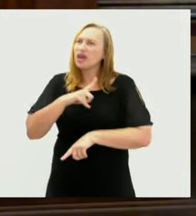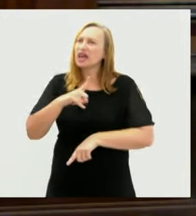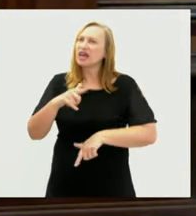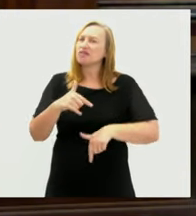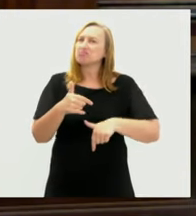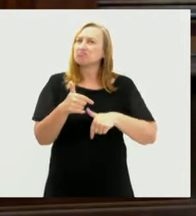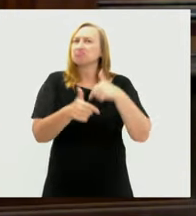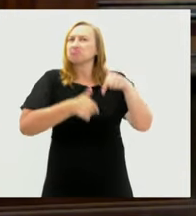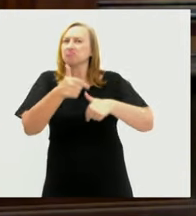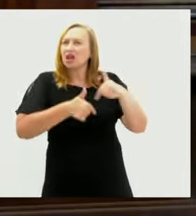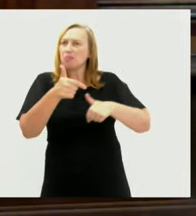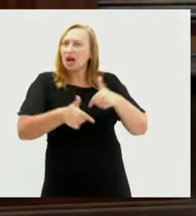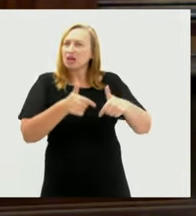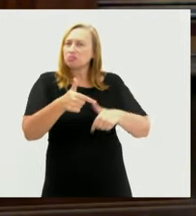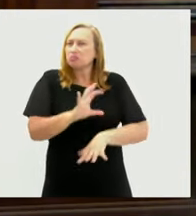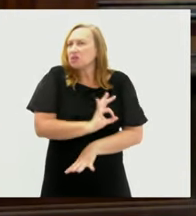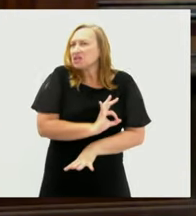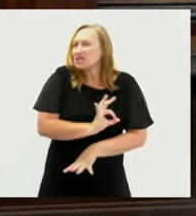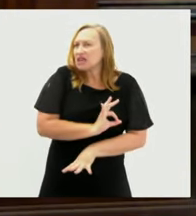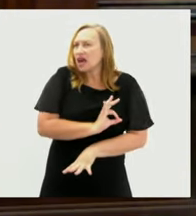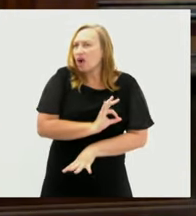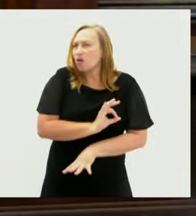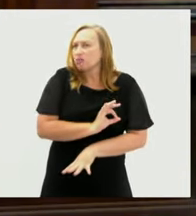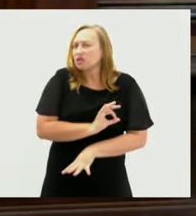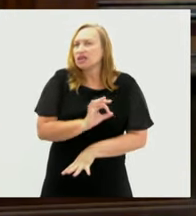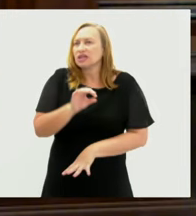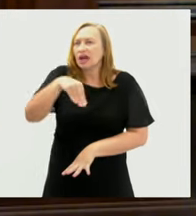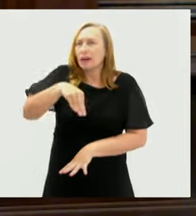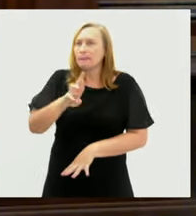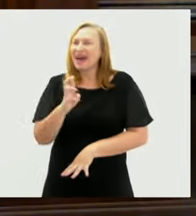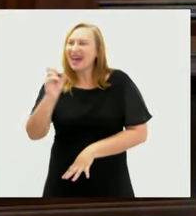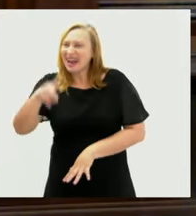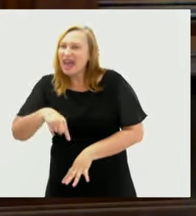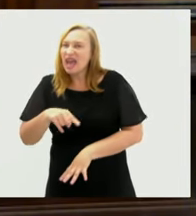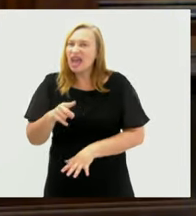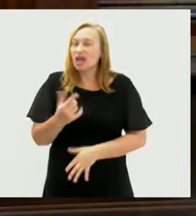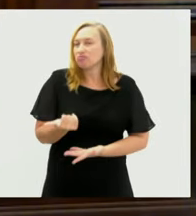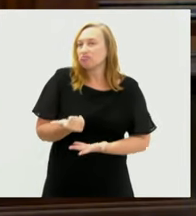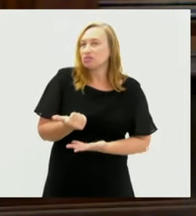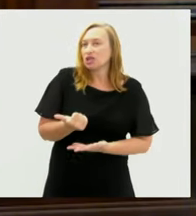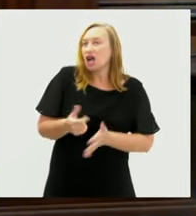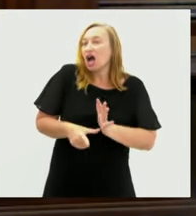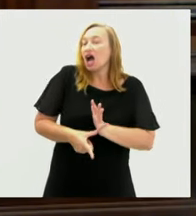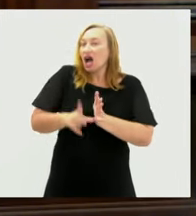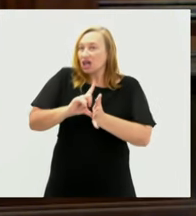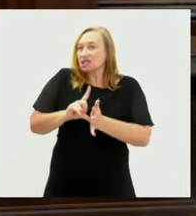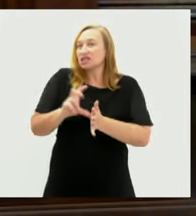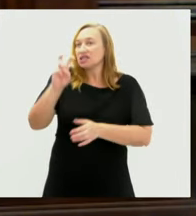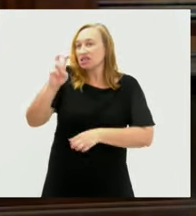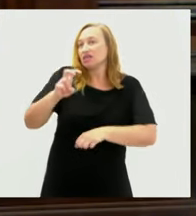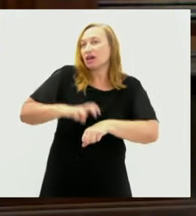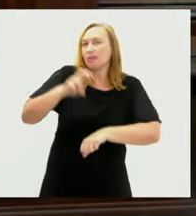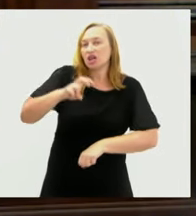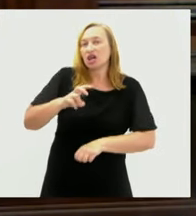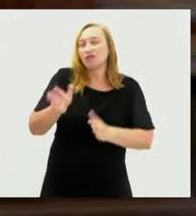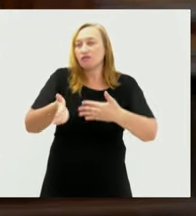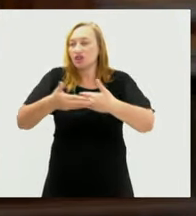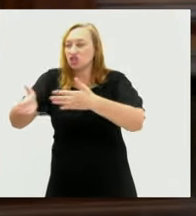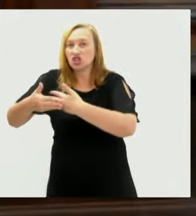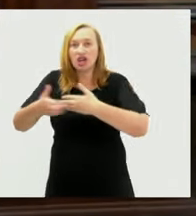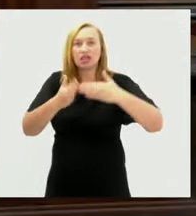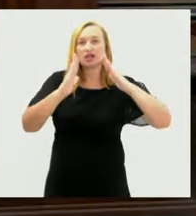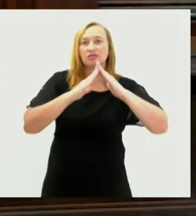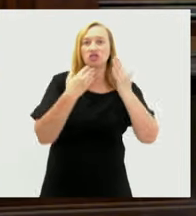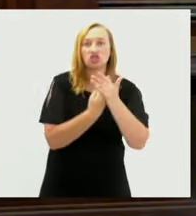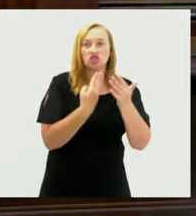policial na Maré menos de 5 horas da manhã com 22 escolas fechadas? Alguém se sente mais